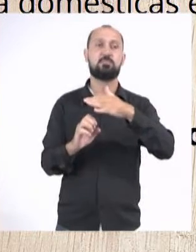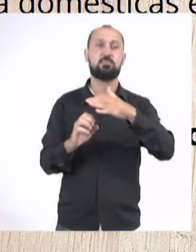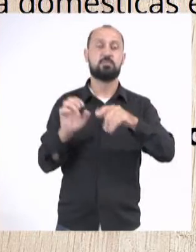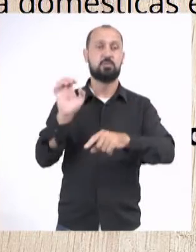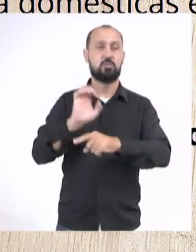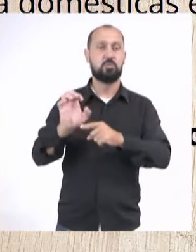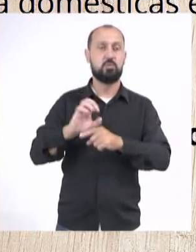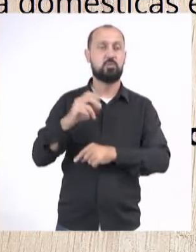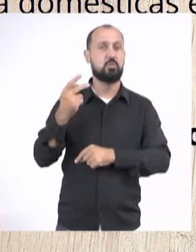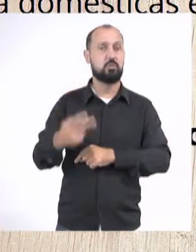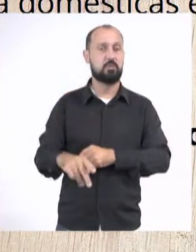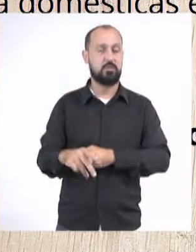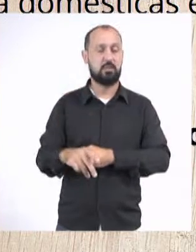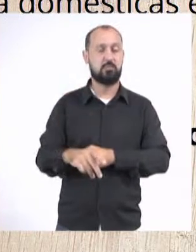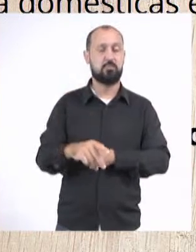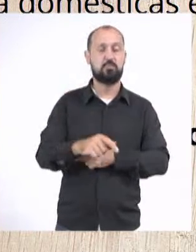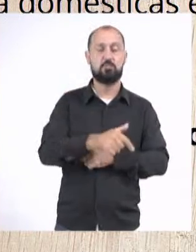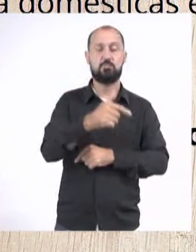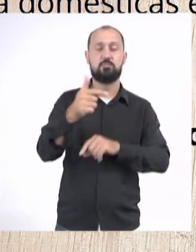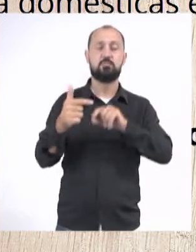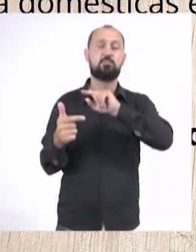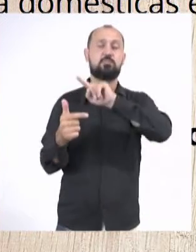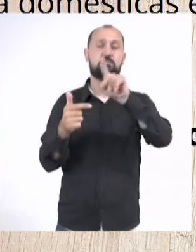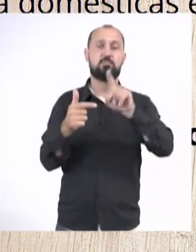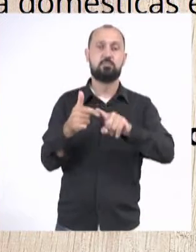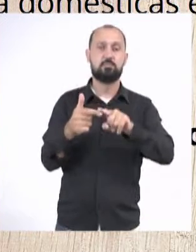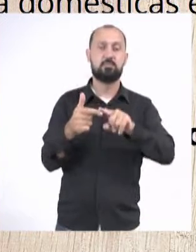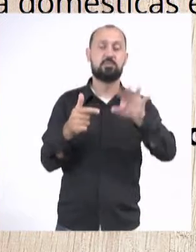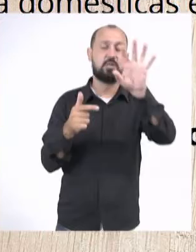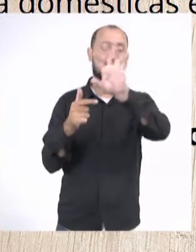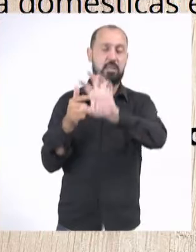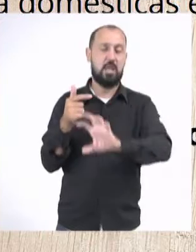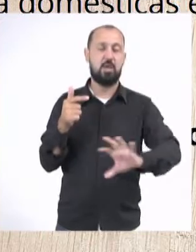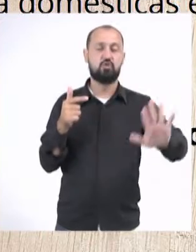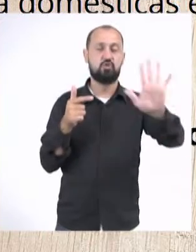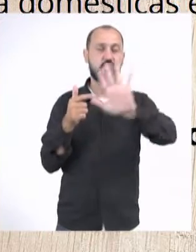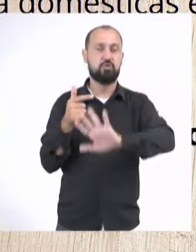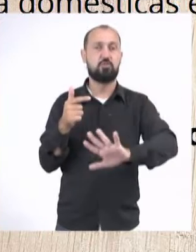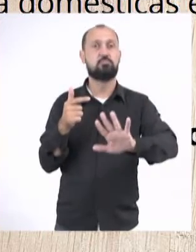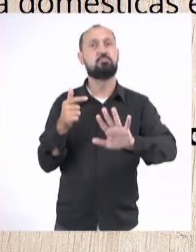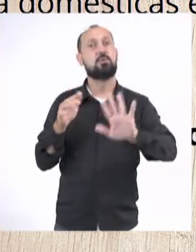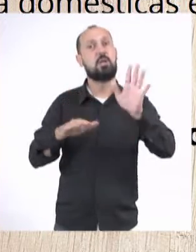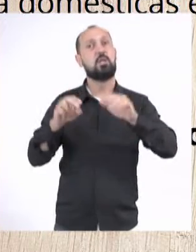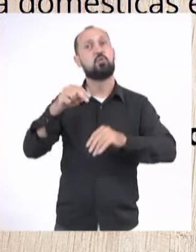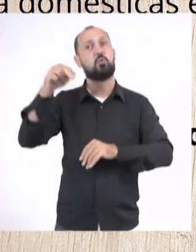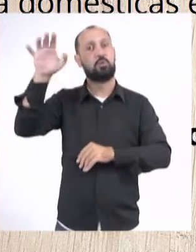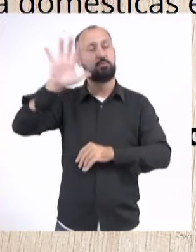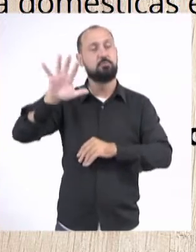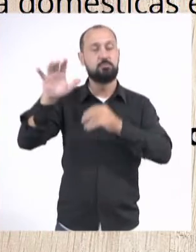do Estado, em seguida, uma empresa que seja da região, caso da região Nordeste.